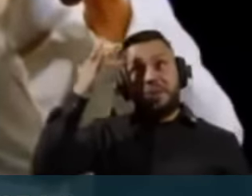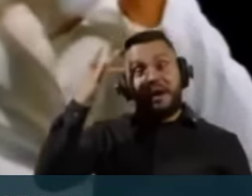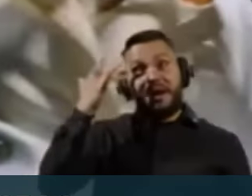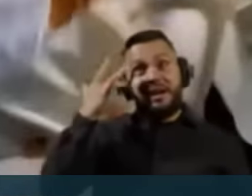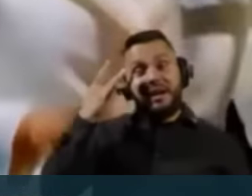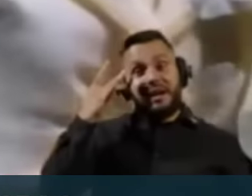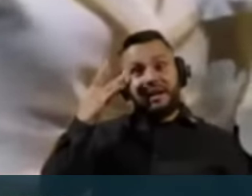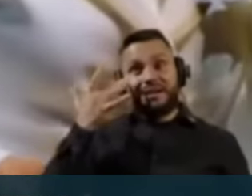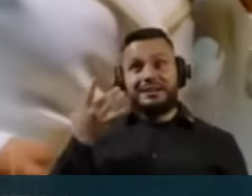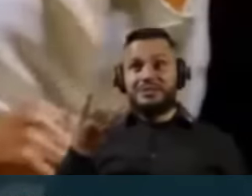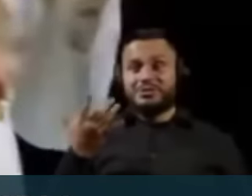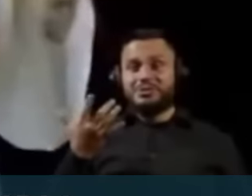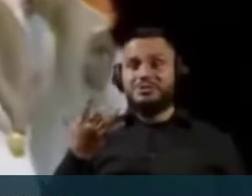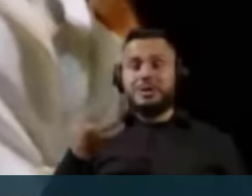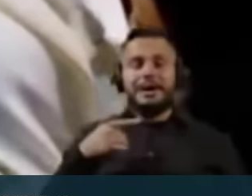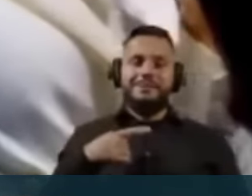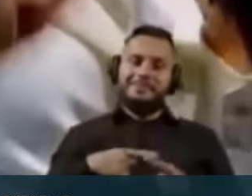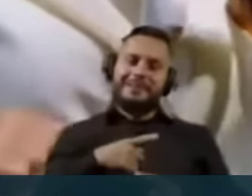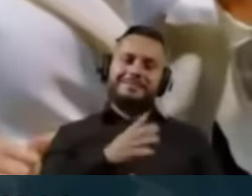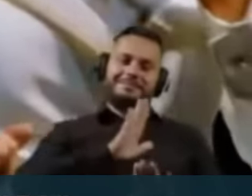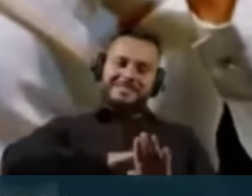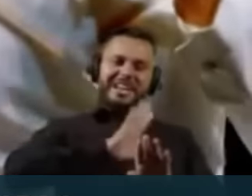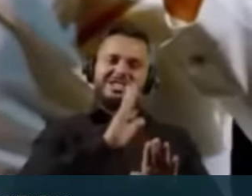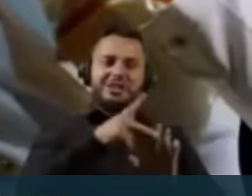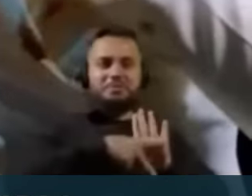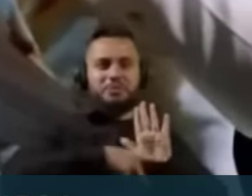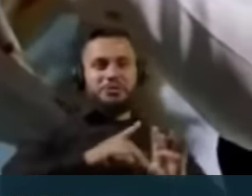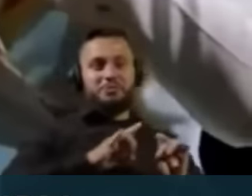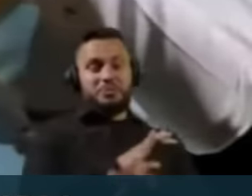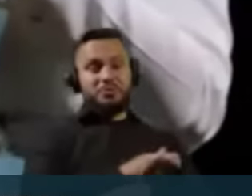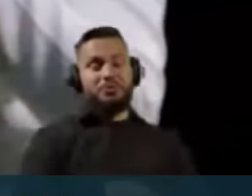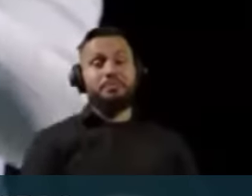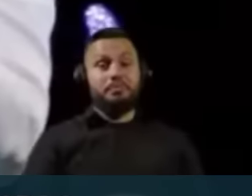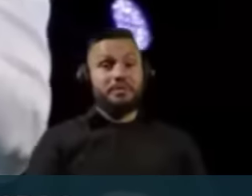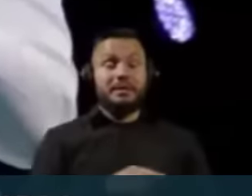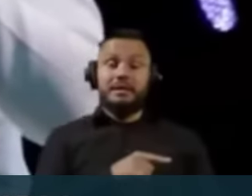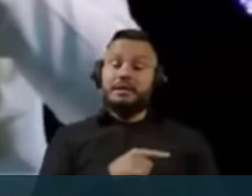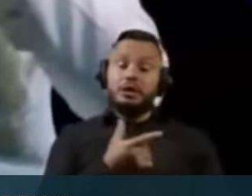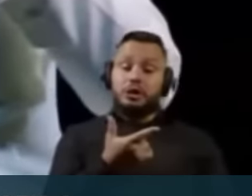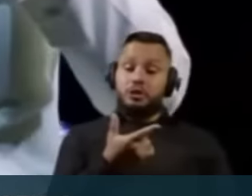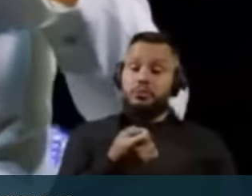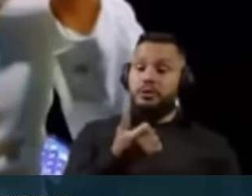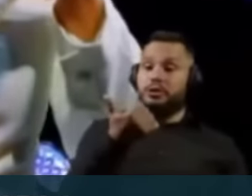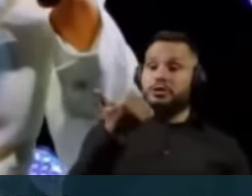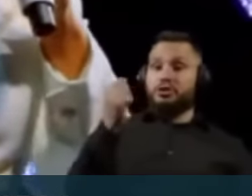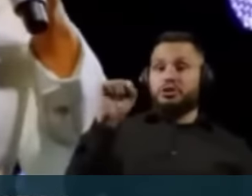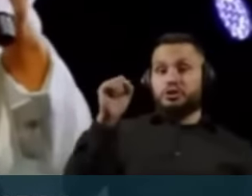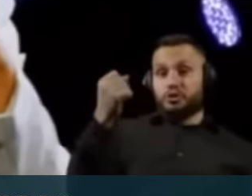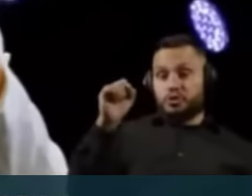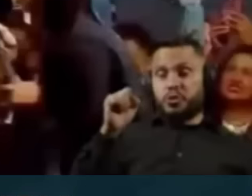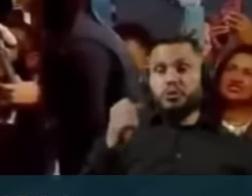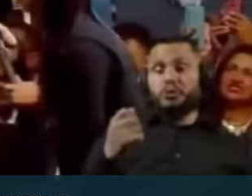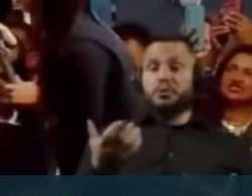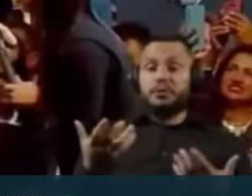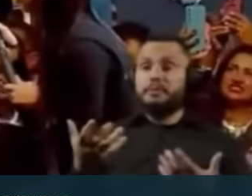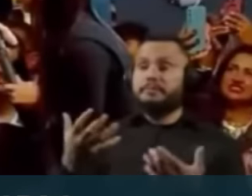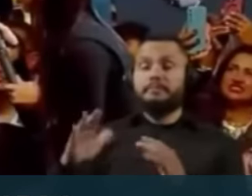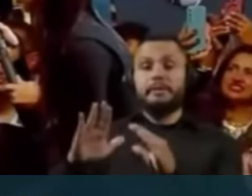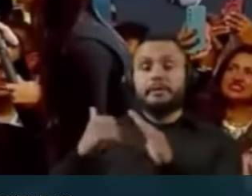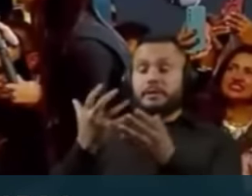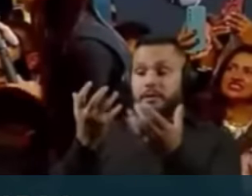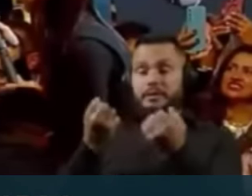com projeto. Mas vai. E em 2018 eu recebo um vídeo de uma criança com